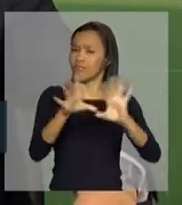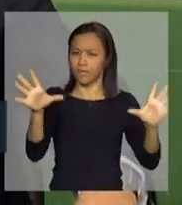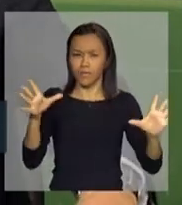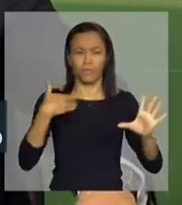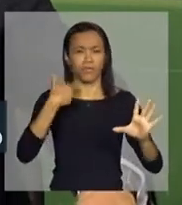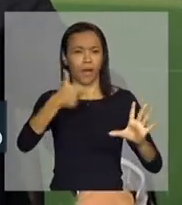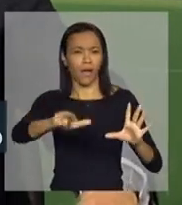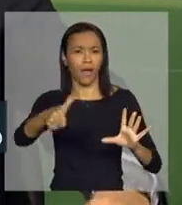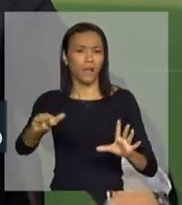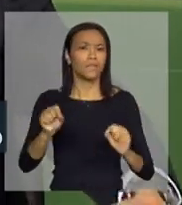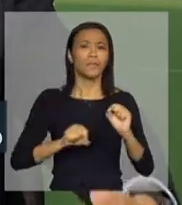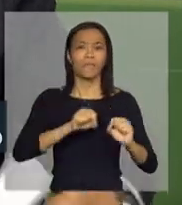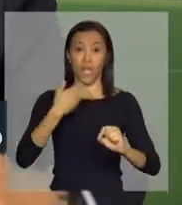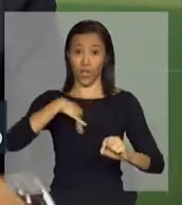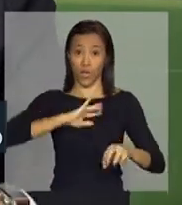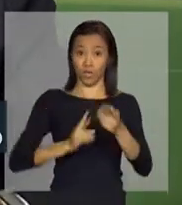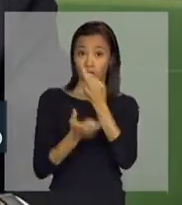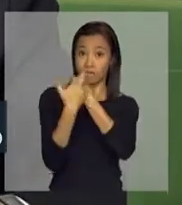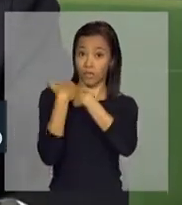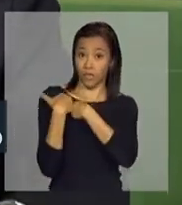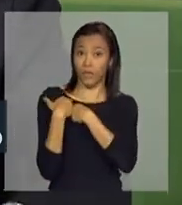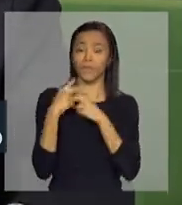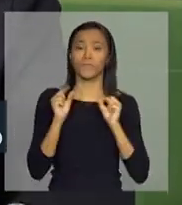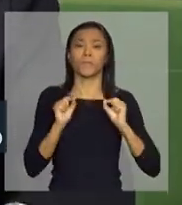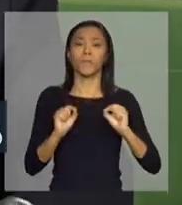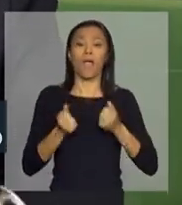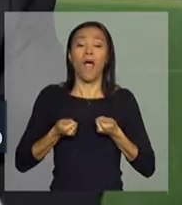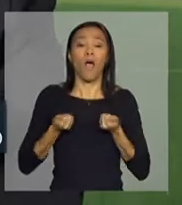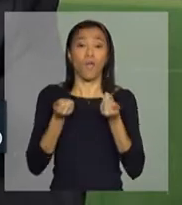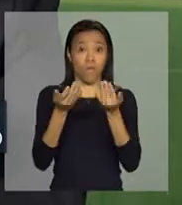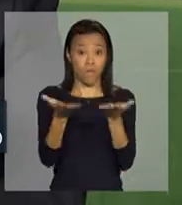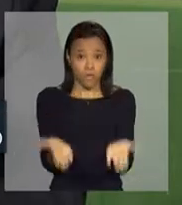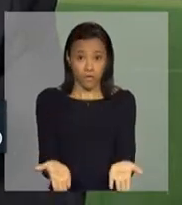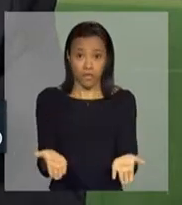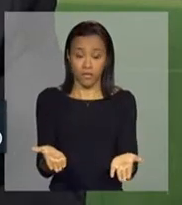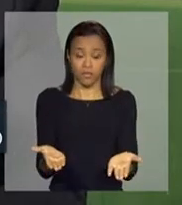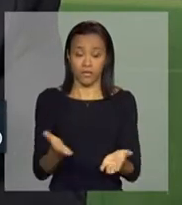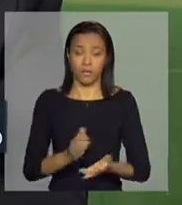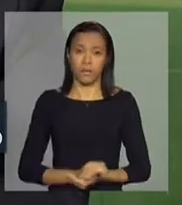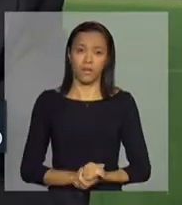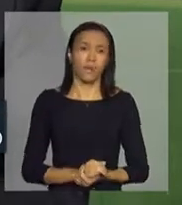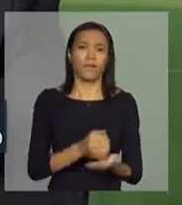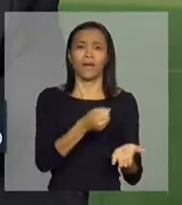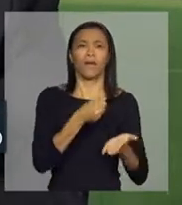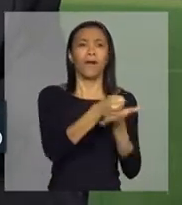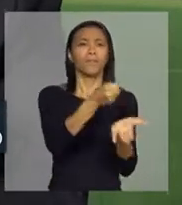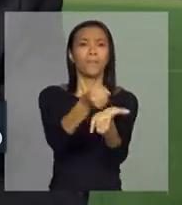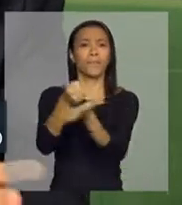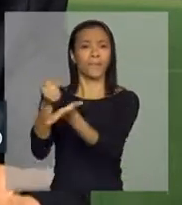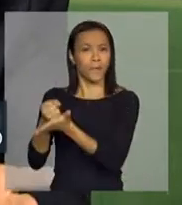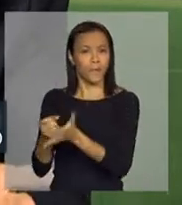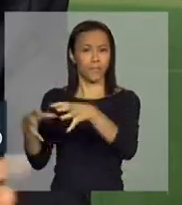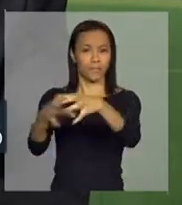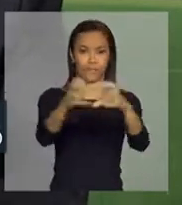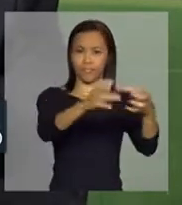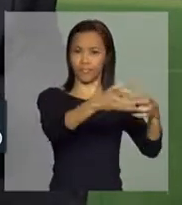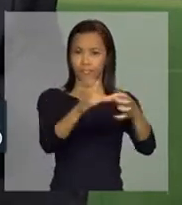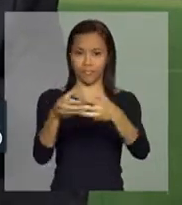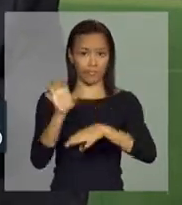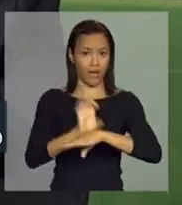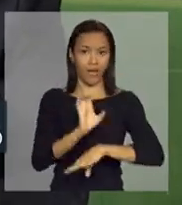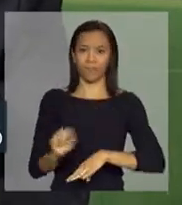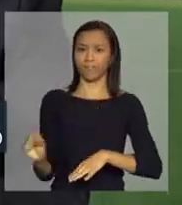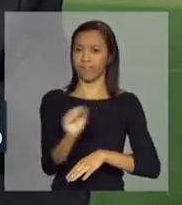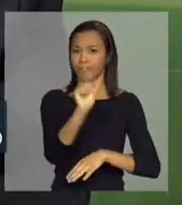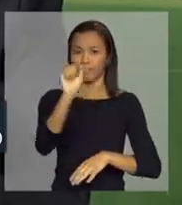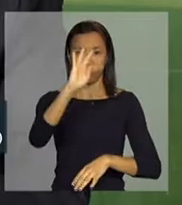além das nossas obrigações a oferecer eh cooperação técnica aos municípios de todas as